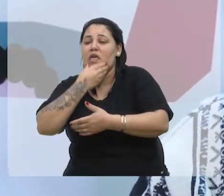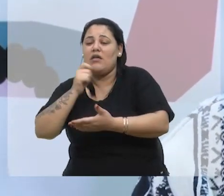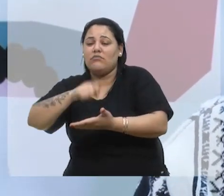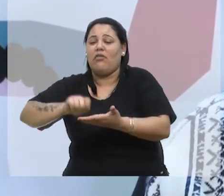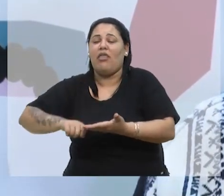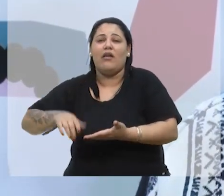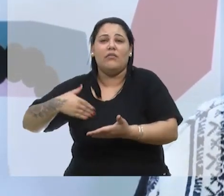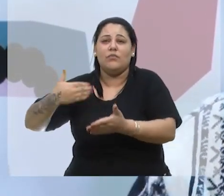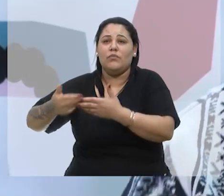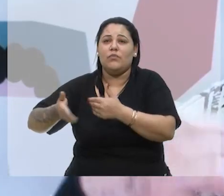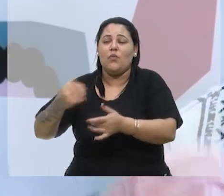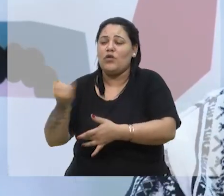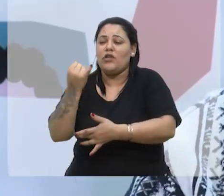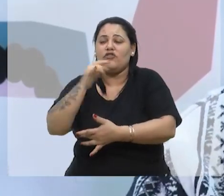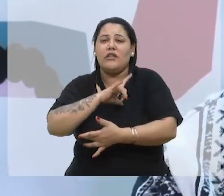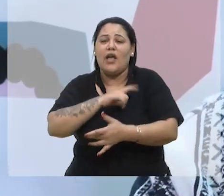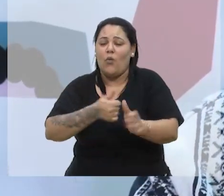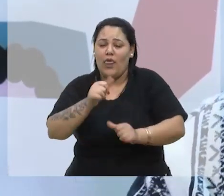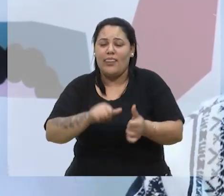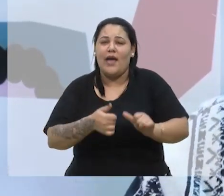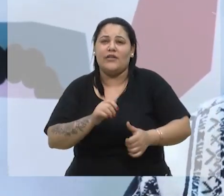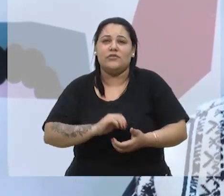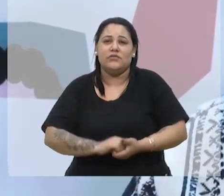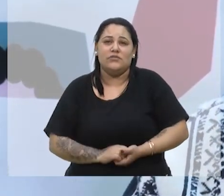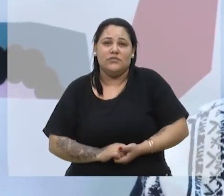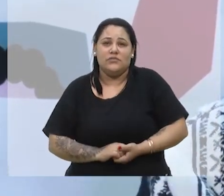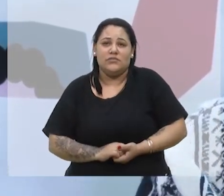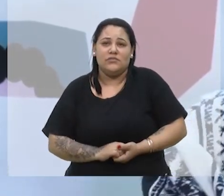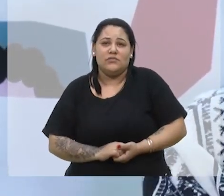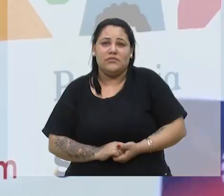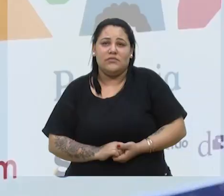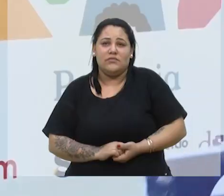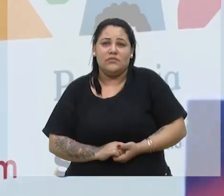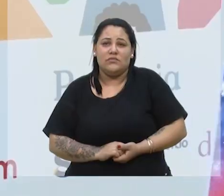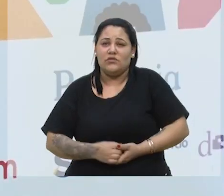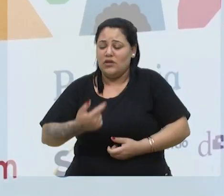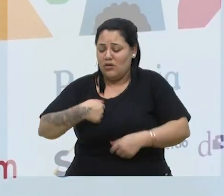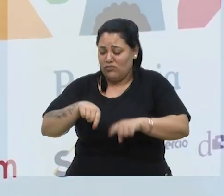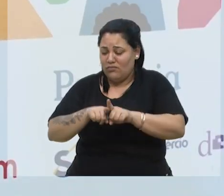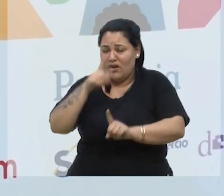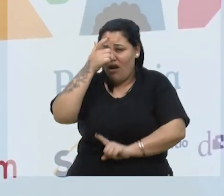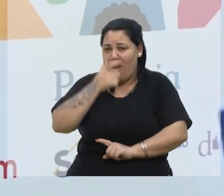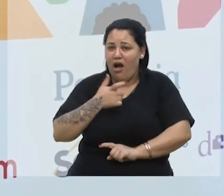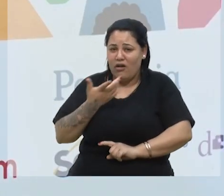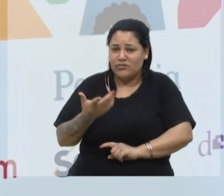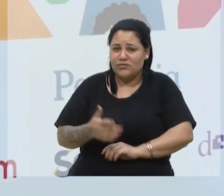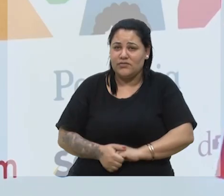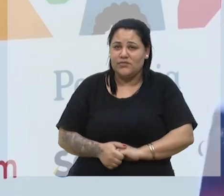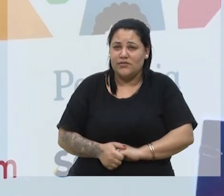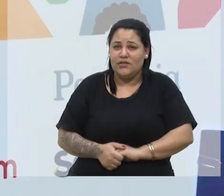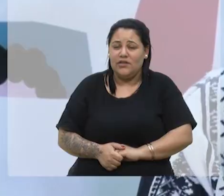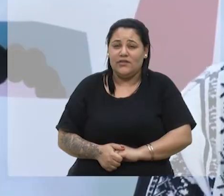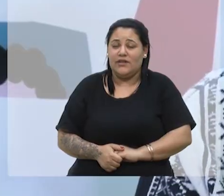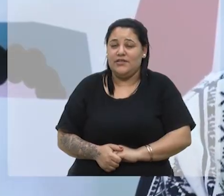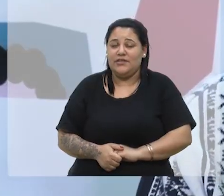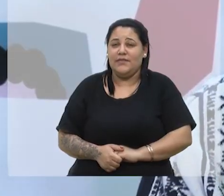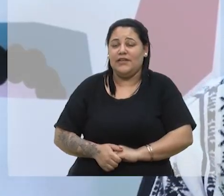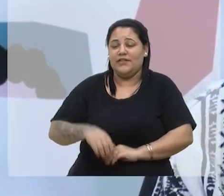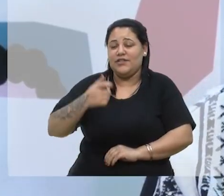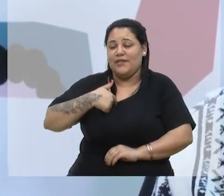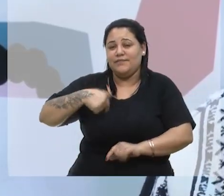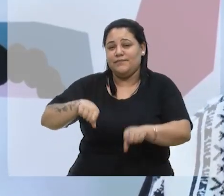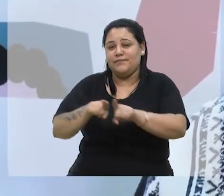longe. Sim. A Genevieve também tem outro, né? Esse Isso, que é o Ponha-se no seu é a lugar. primeira obra, né? Isso, primeira